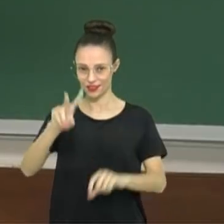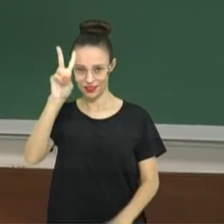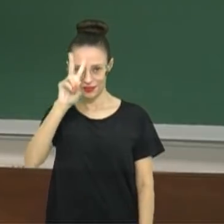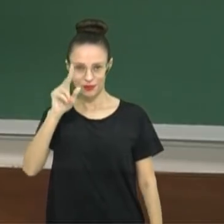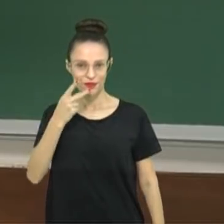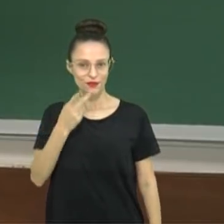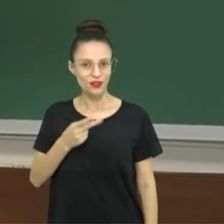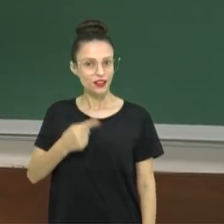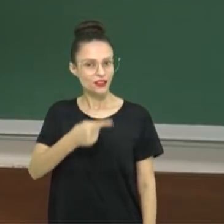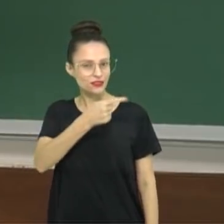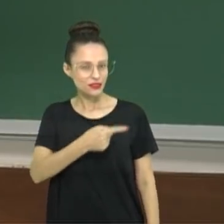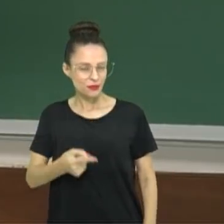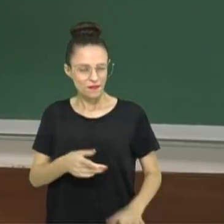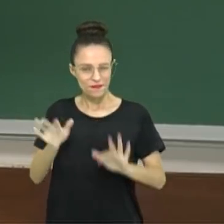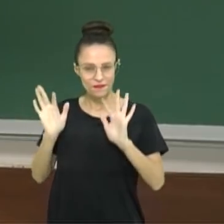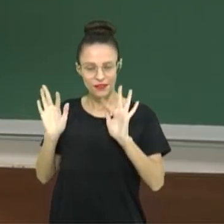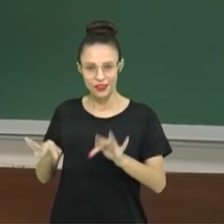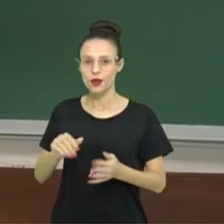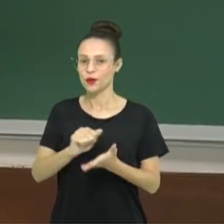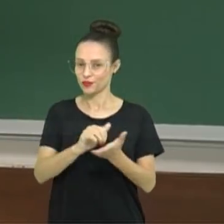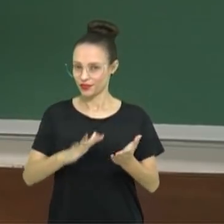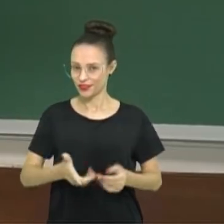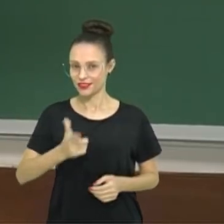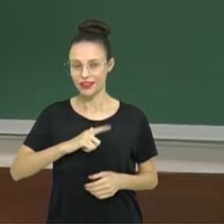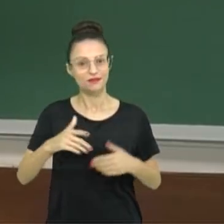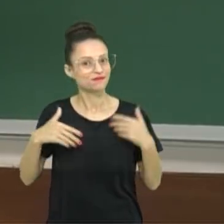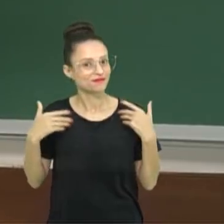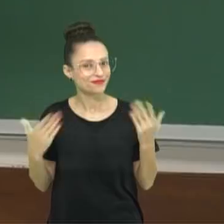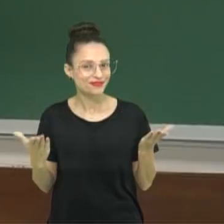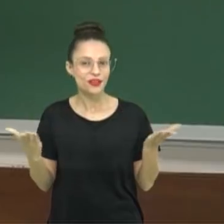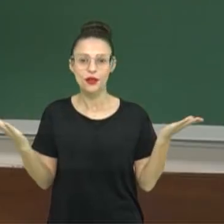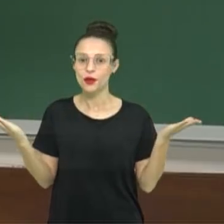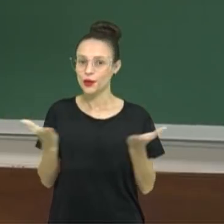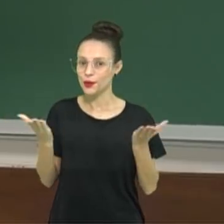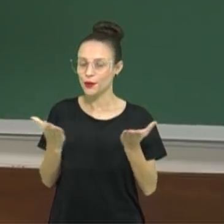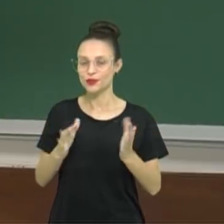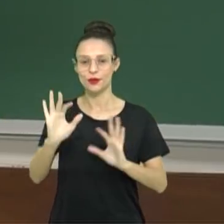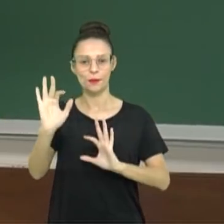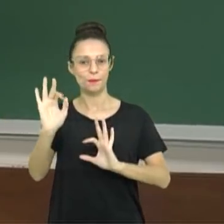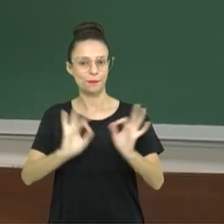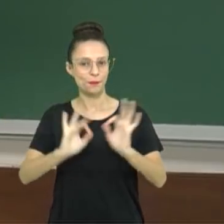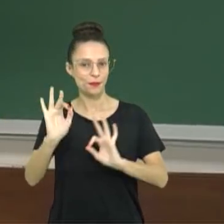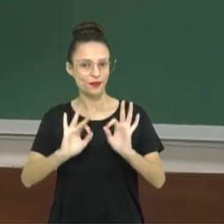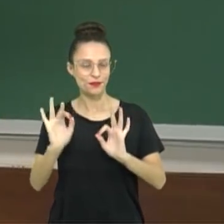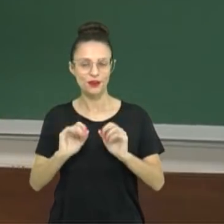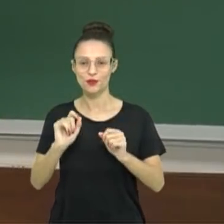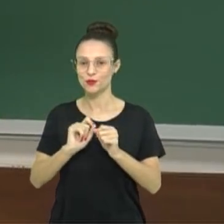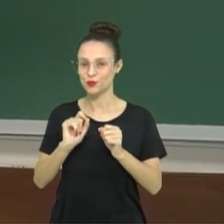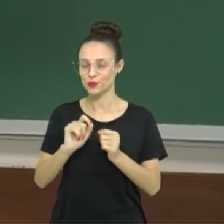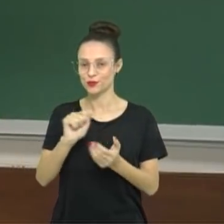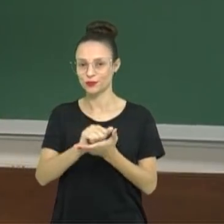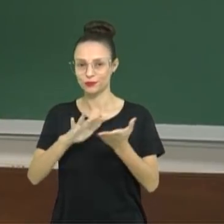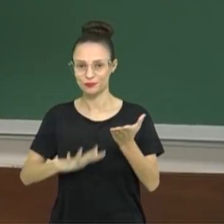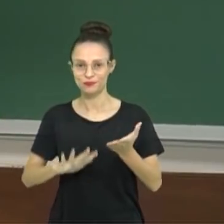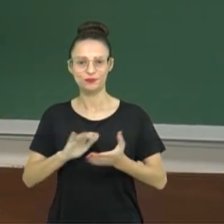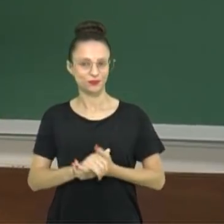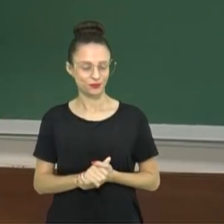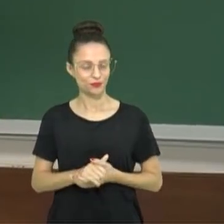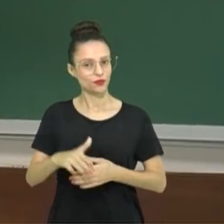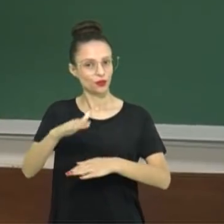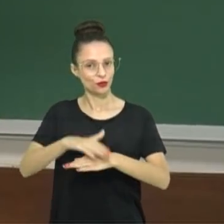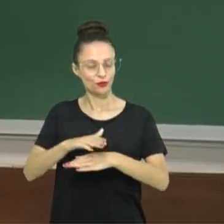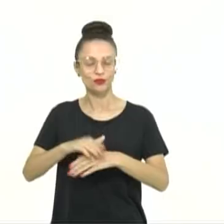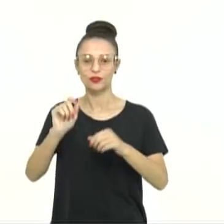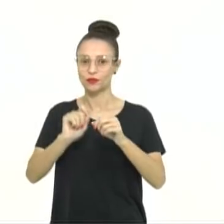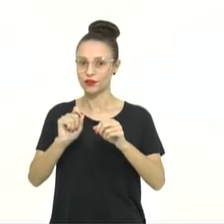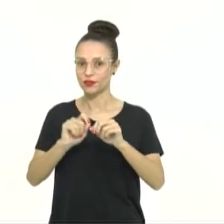que no final da semana nós teríamos tarefinha? Pois hoje é o nosso planejamento do nosso trabalho. Produzir